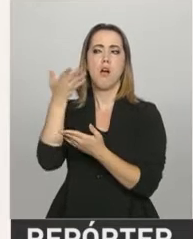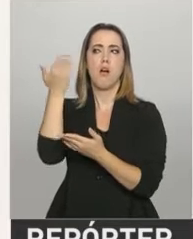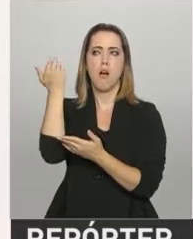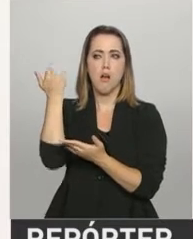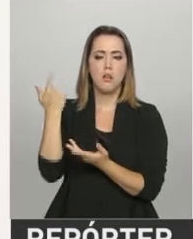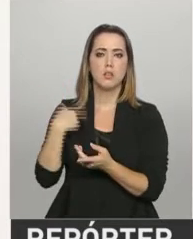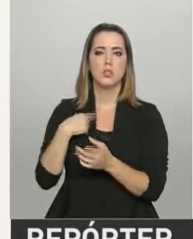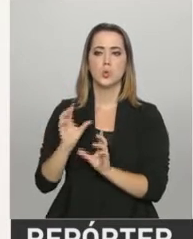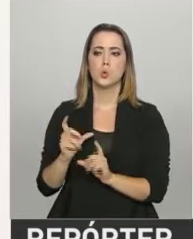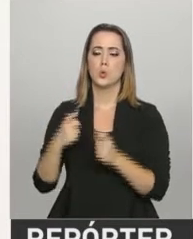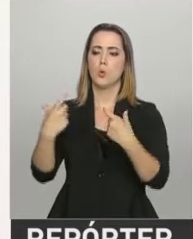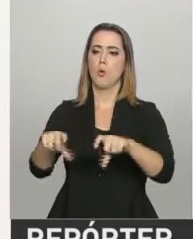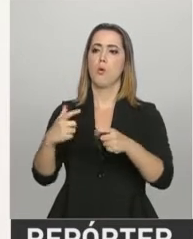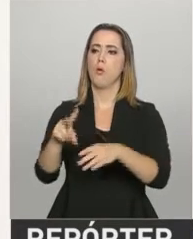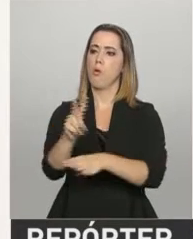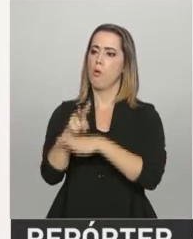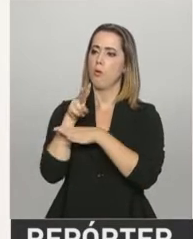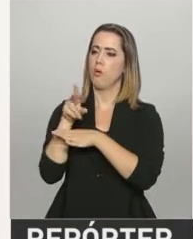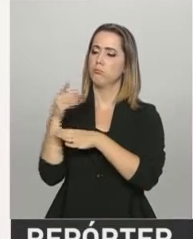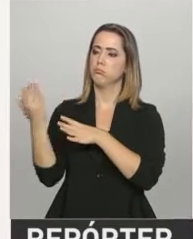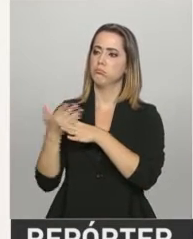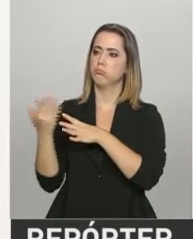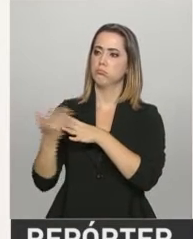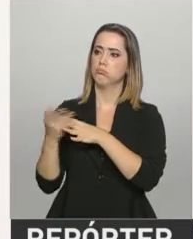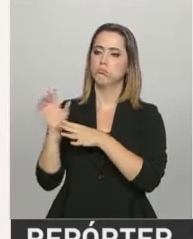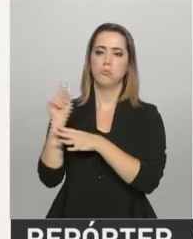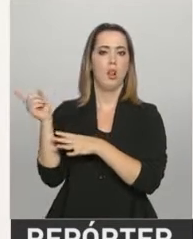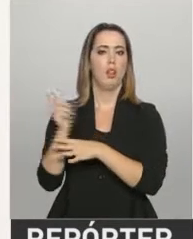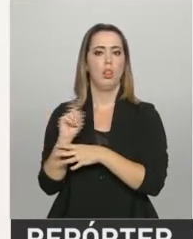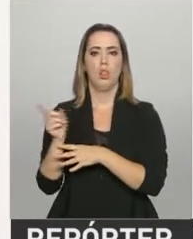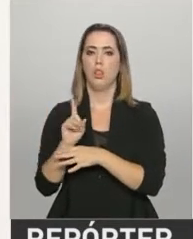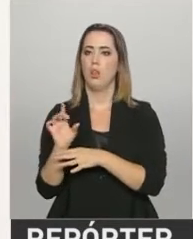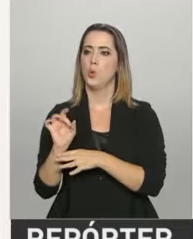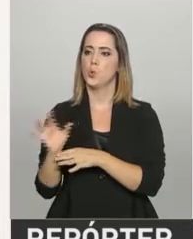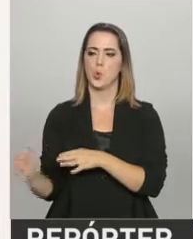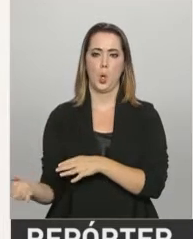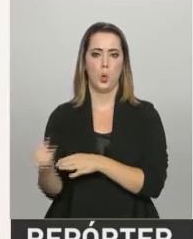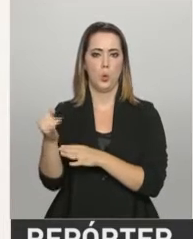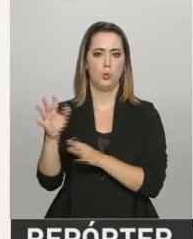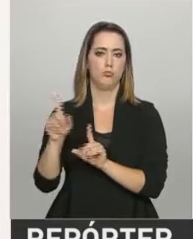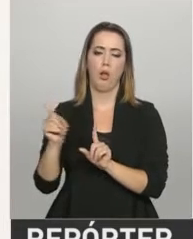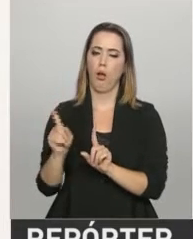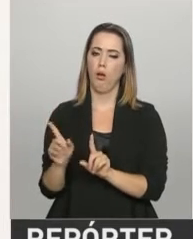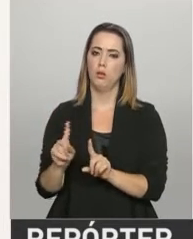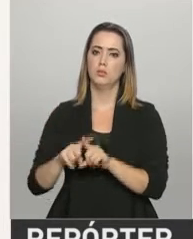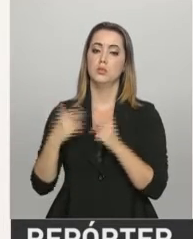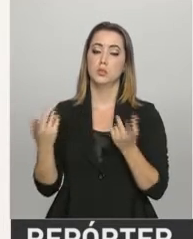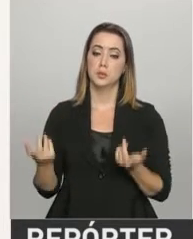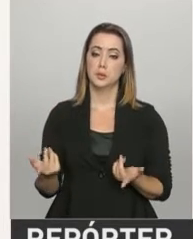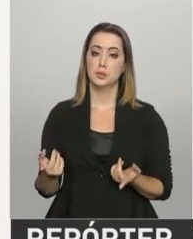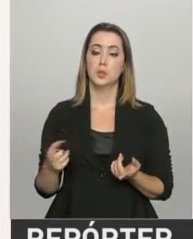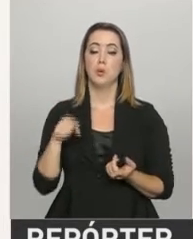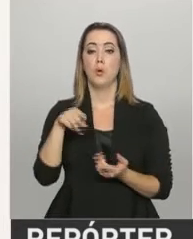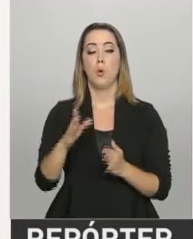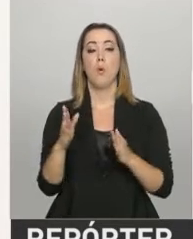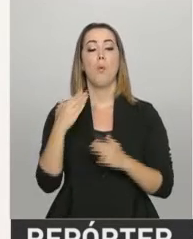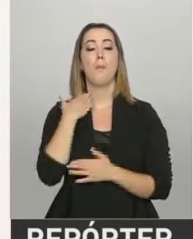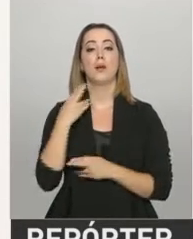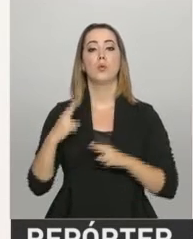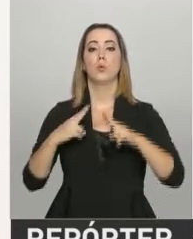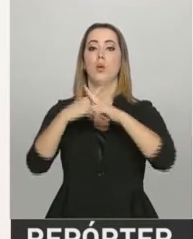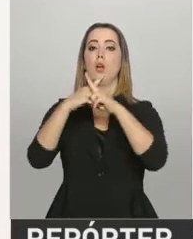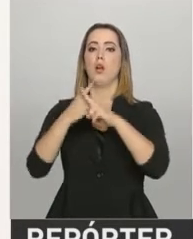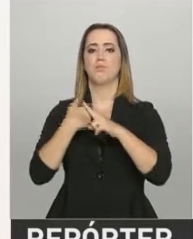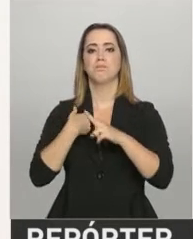estabelecimento de crédito que pudesse apenas jardo cruz é tivemos a caixa econômica para mim